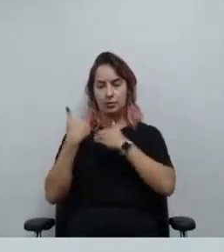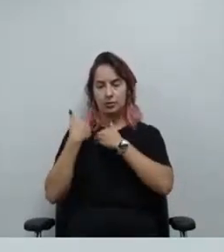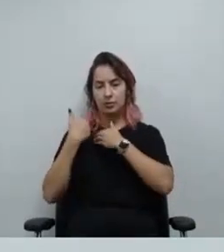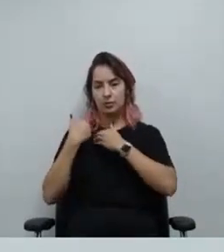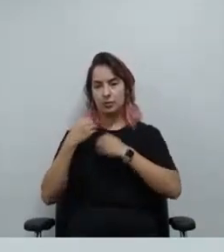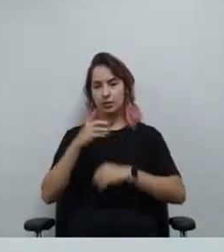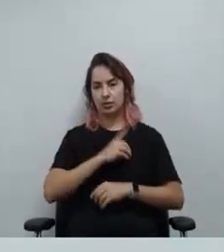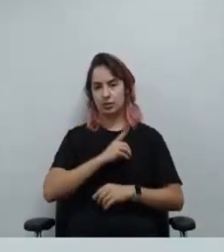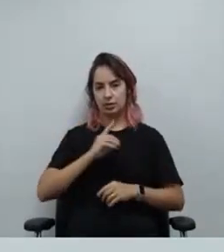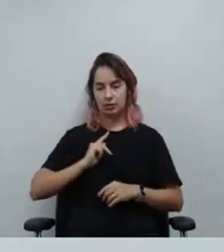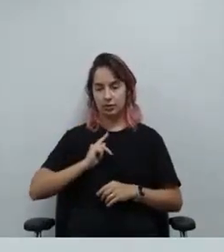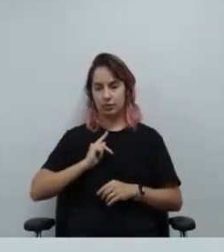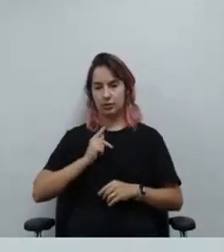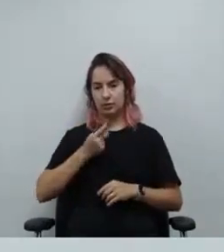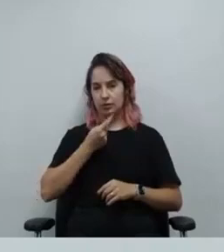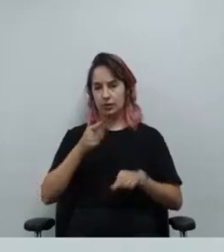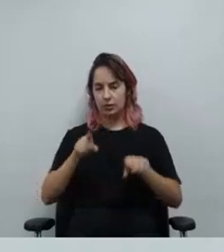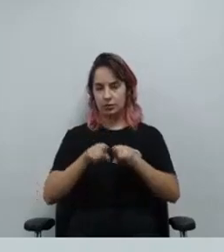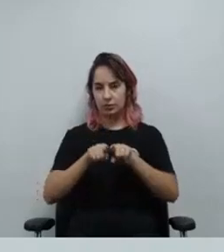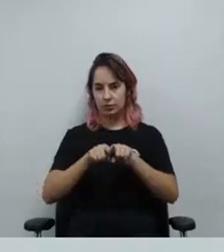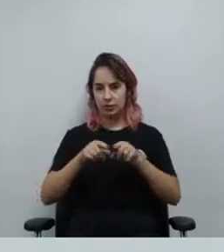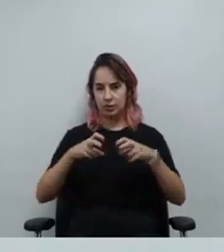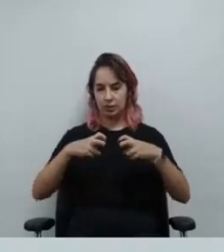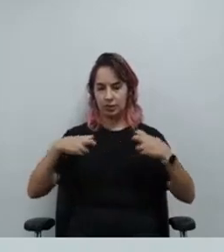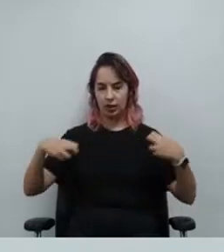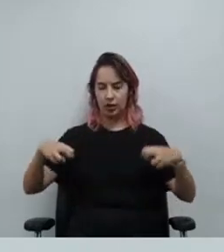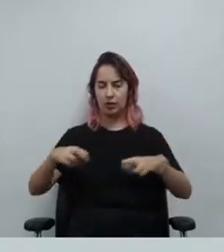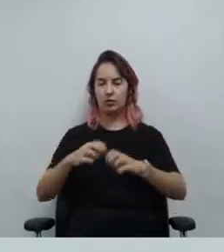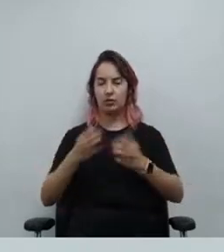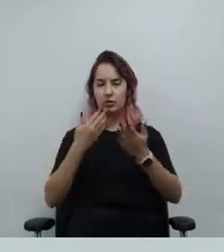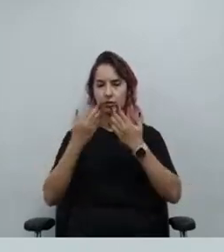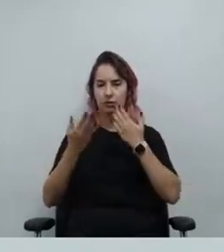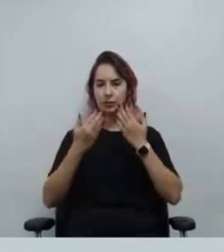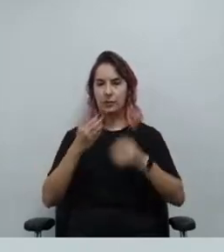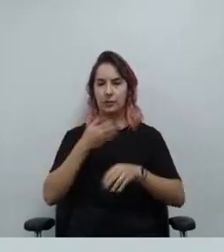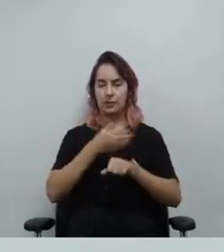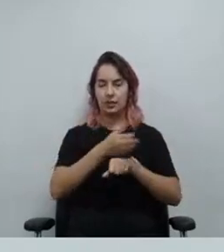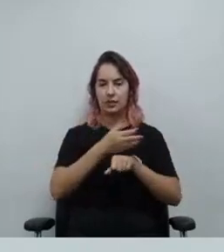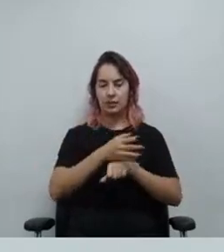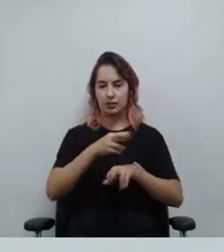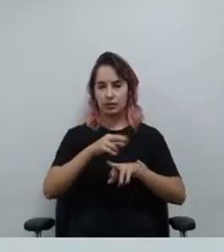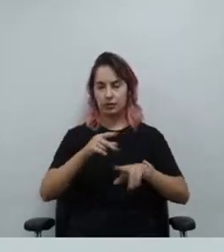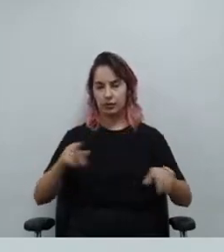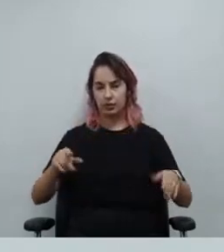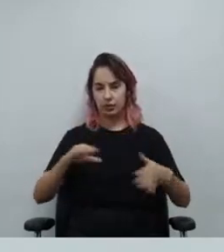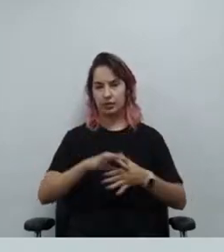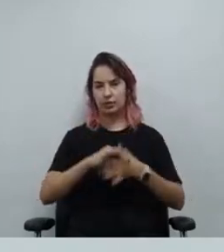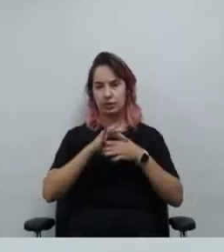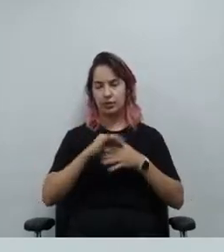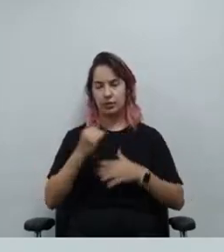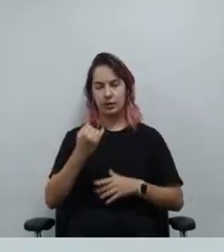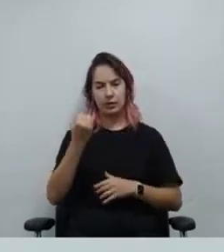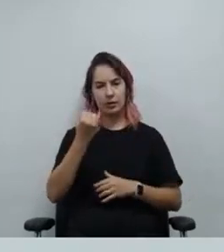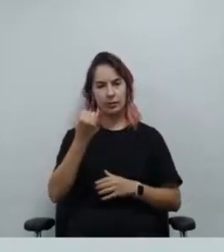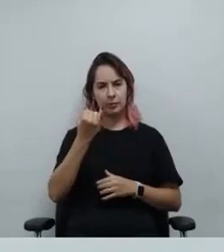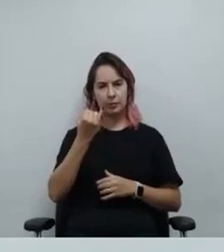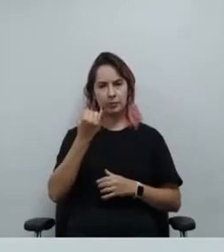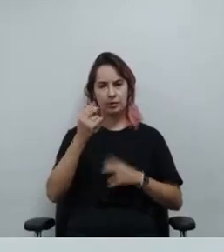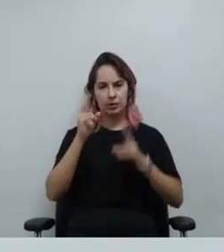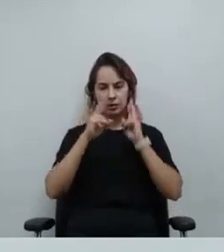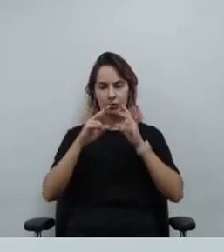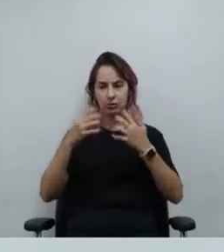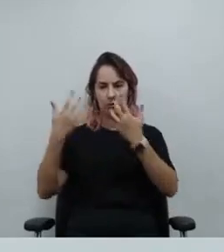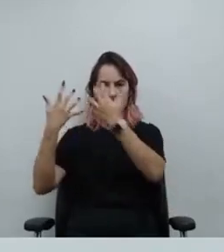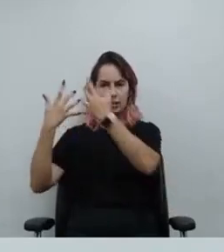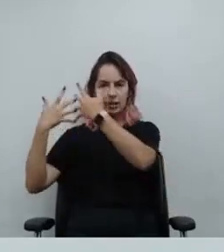Foi muito falada na roda de conversa também, que participaram mais de 30 lideranças, a importância de um olhar interseccional, já que a luta de moradia é feita